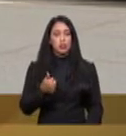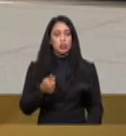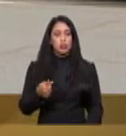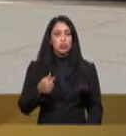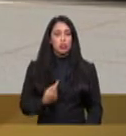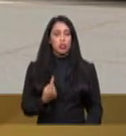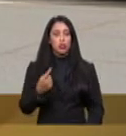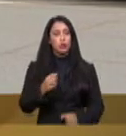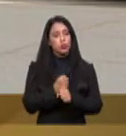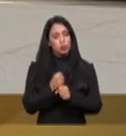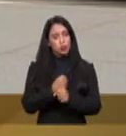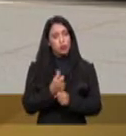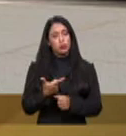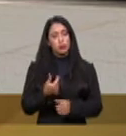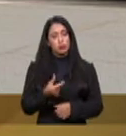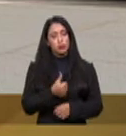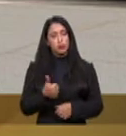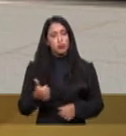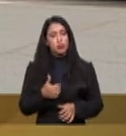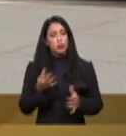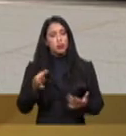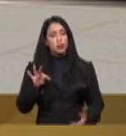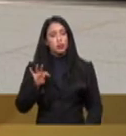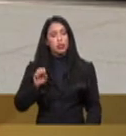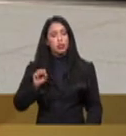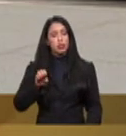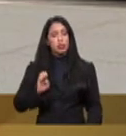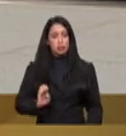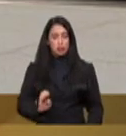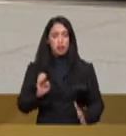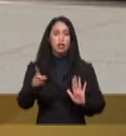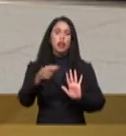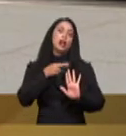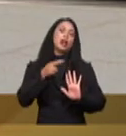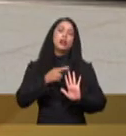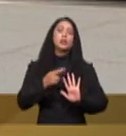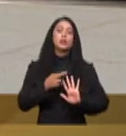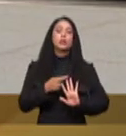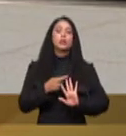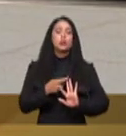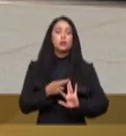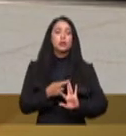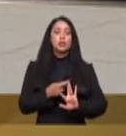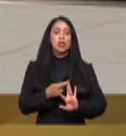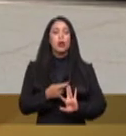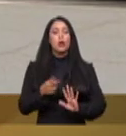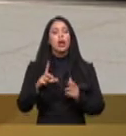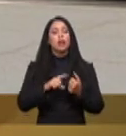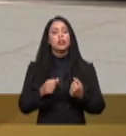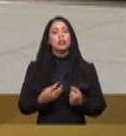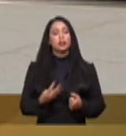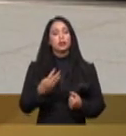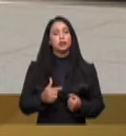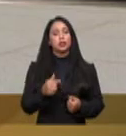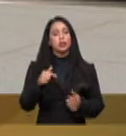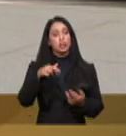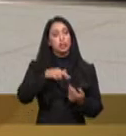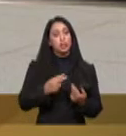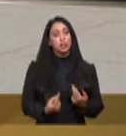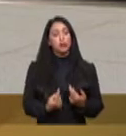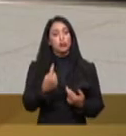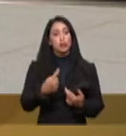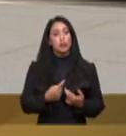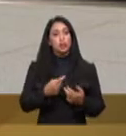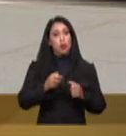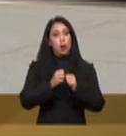23.671-2021. Pois bem, conforme definiu o TSE na Resolução 23.610, artigo 37, inciso 21, disparo em